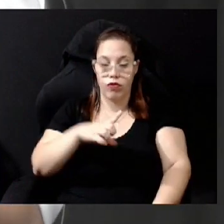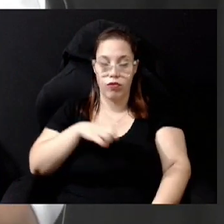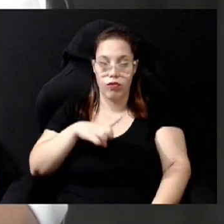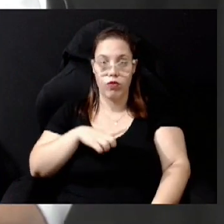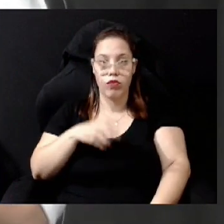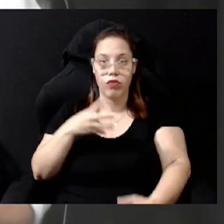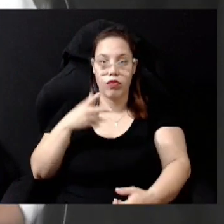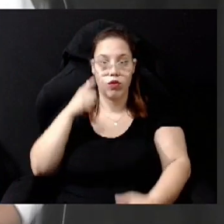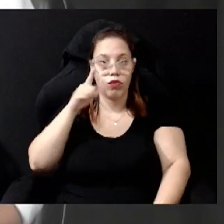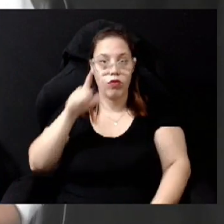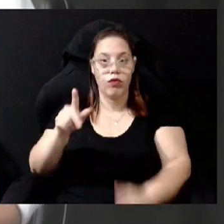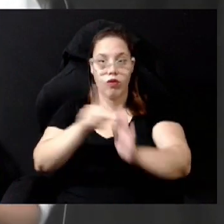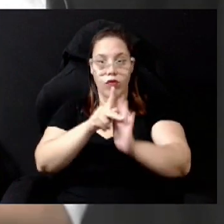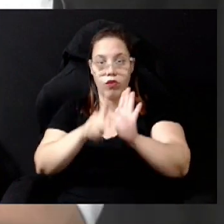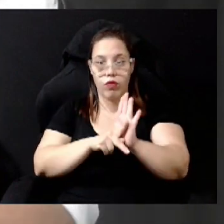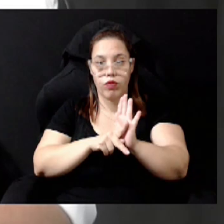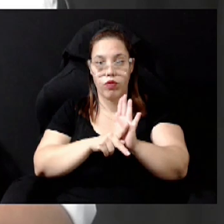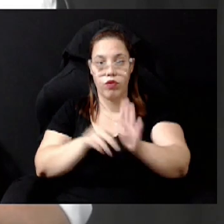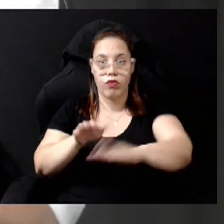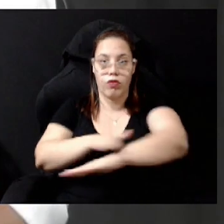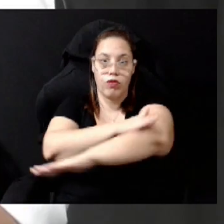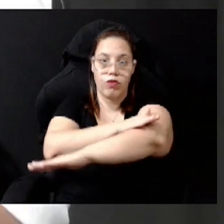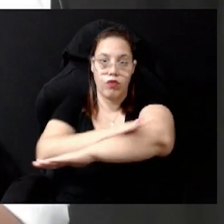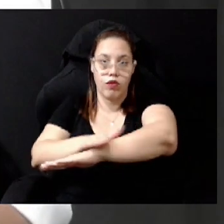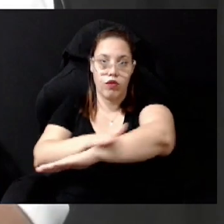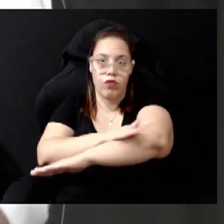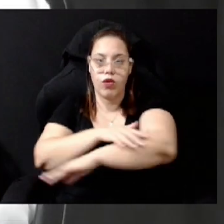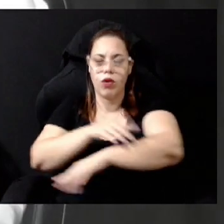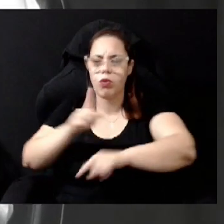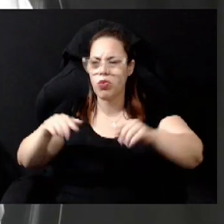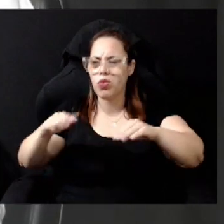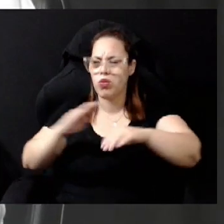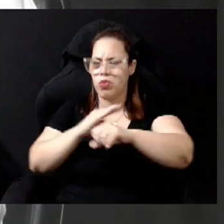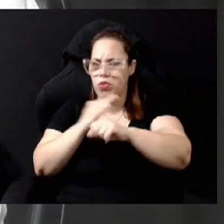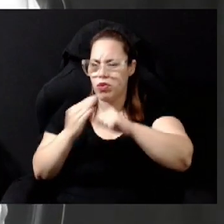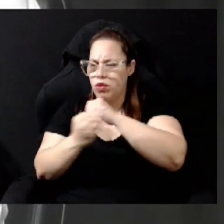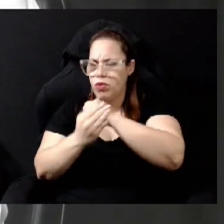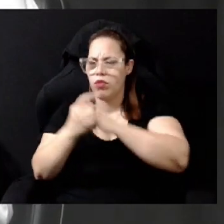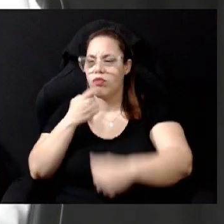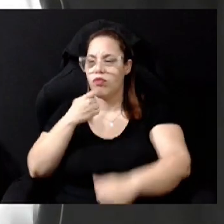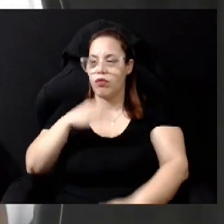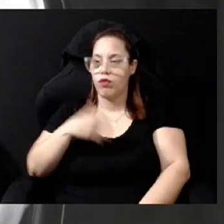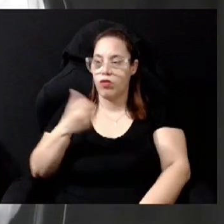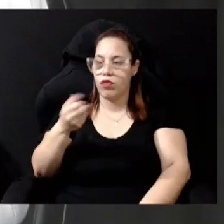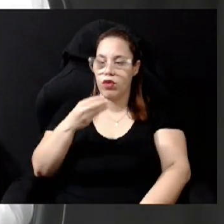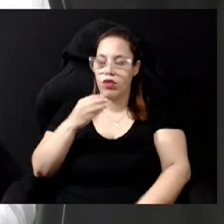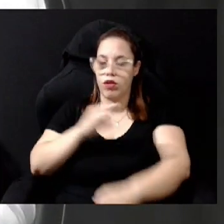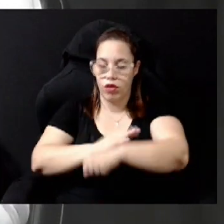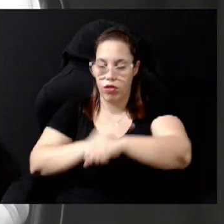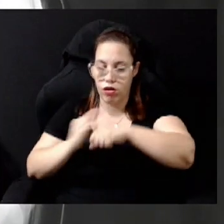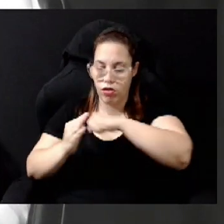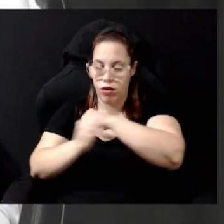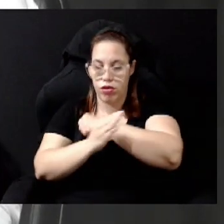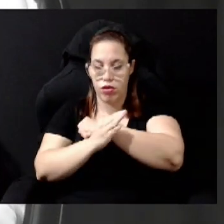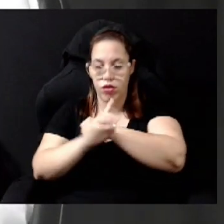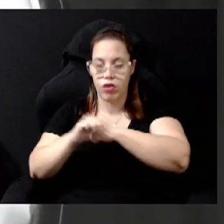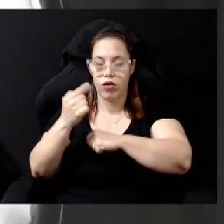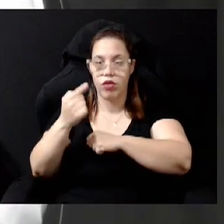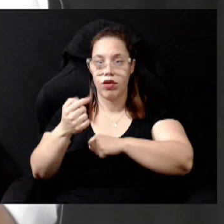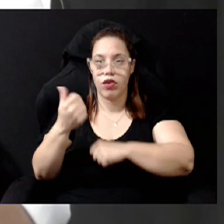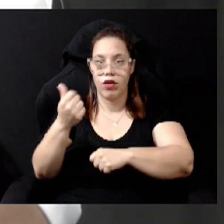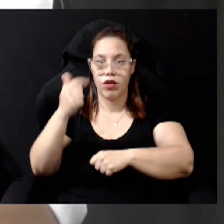de lei que asfaltava muitos bairros da cidade de Campinas, 13 bairros da cidade de Campinas, depois passou para 16